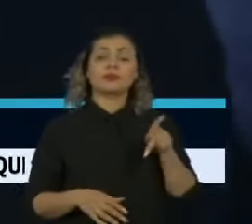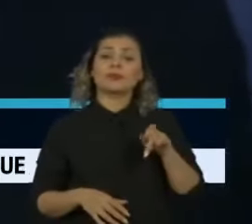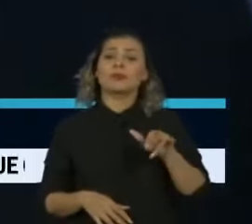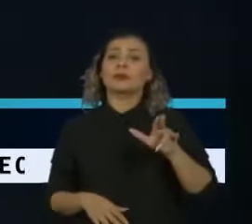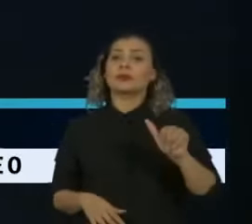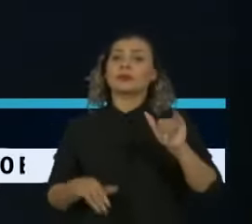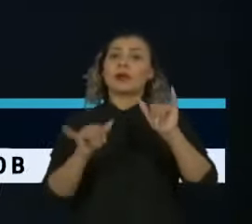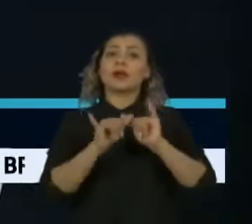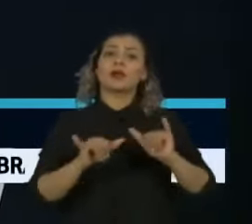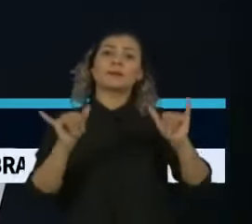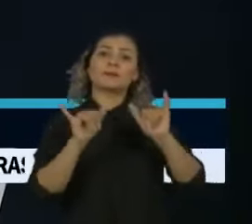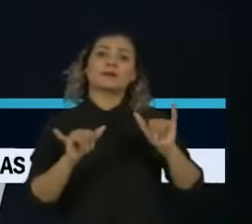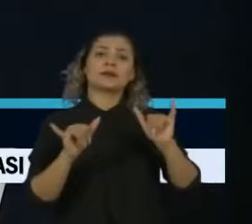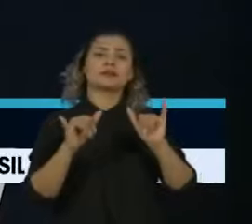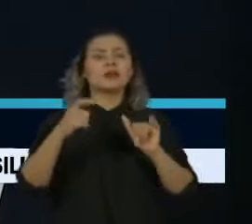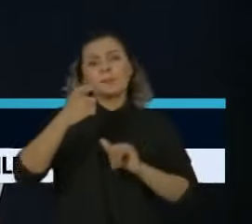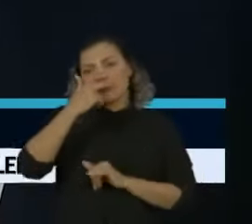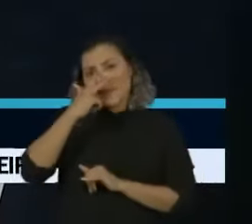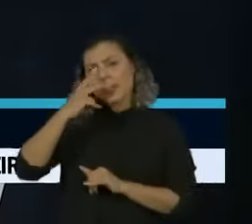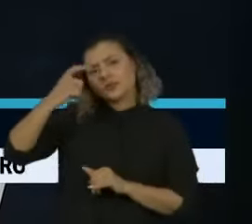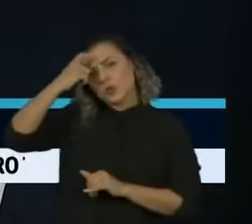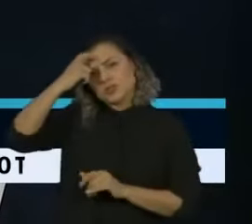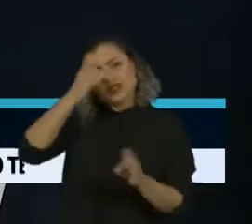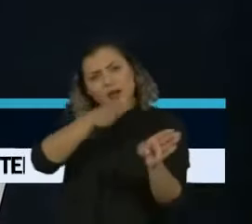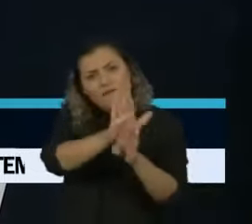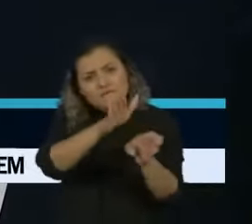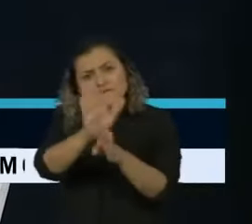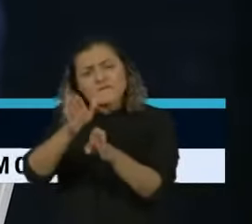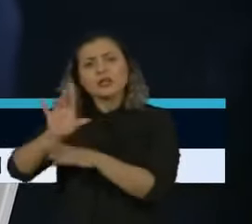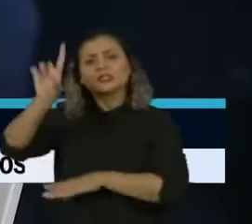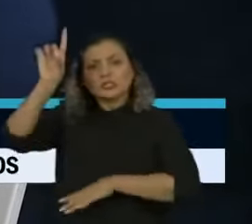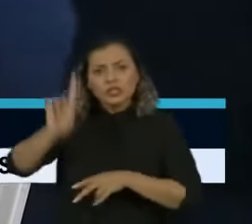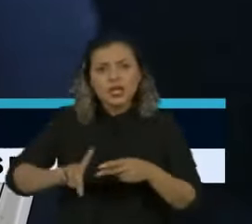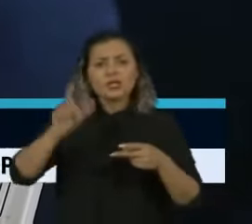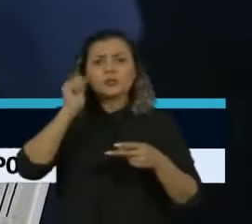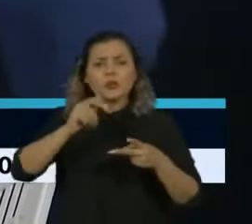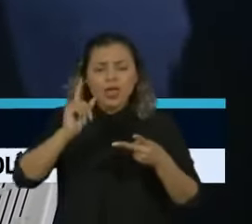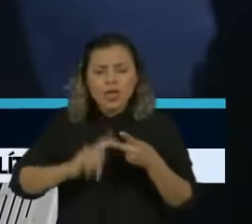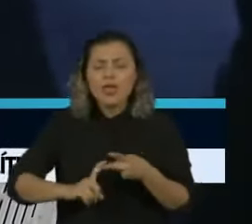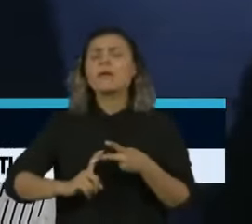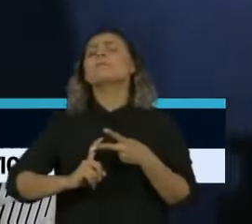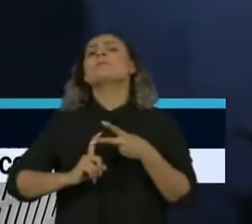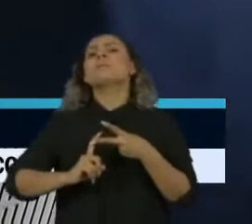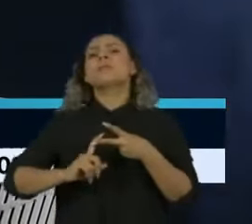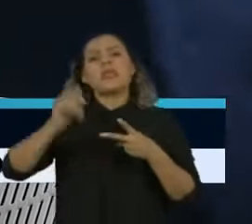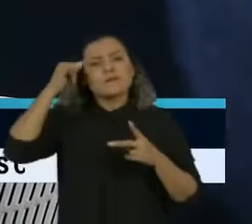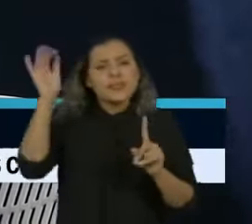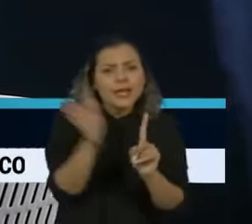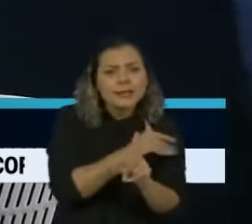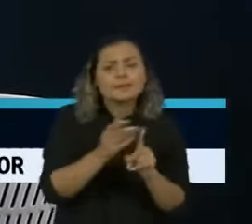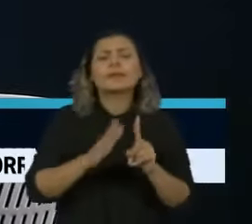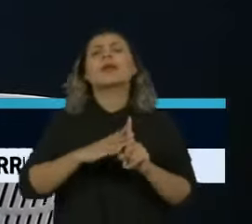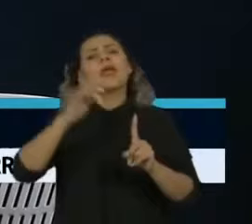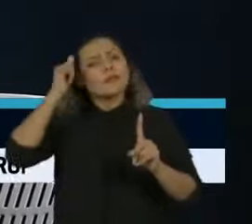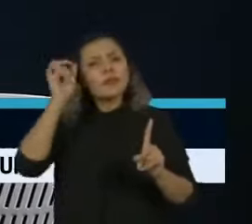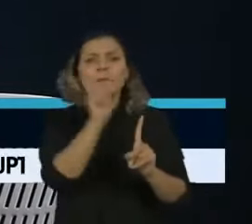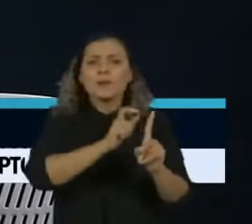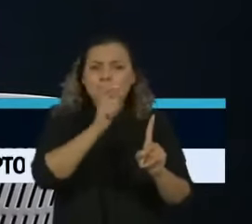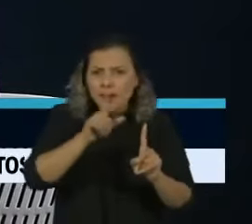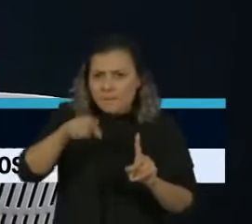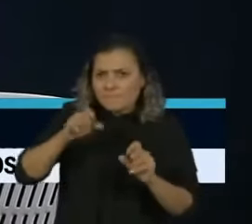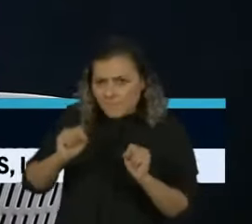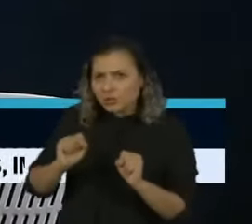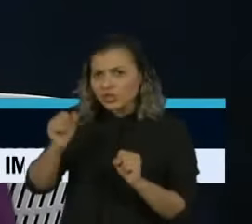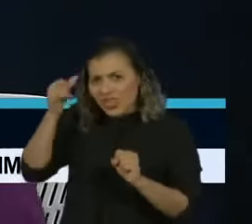promover campanhas, por exemplo, de conscientização sobre os direitos das mulheres pode coibir abusos como esse? Você acha